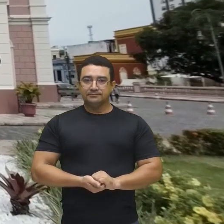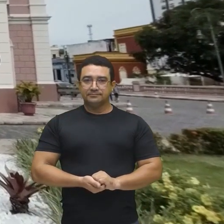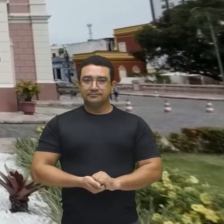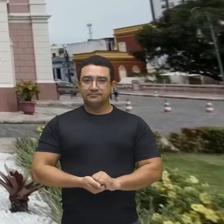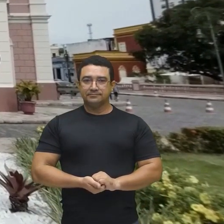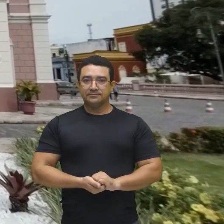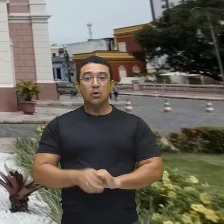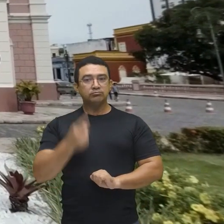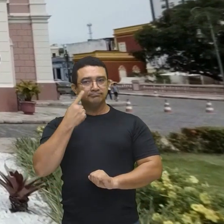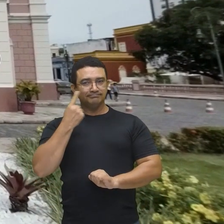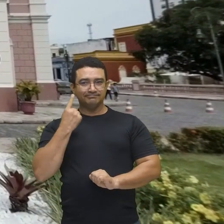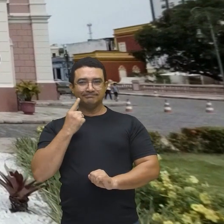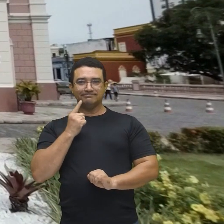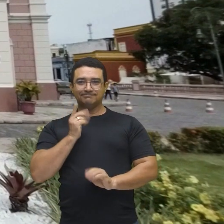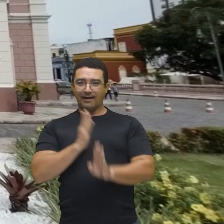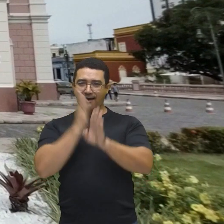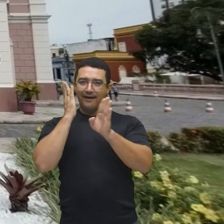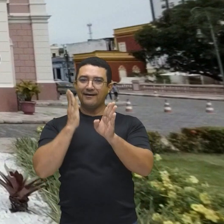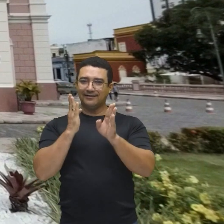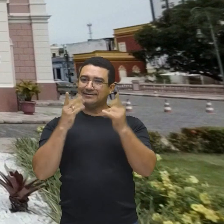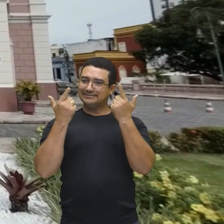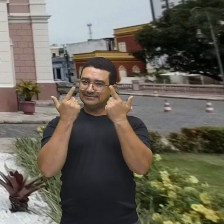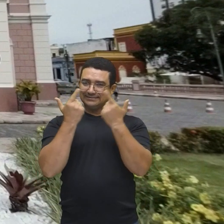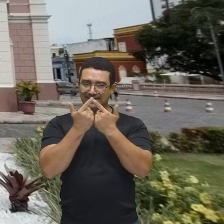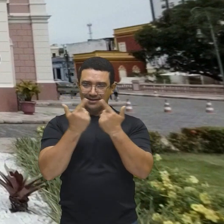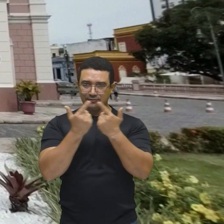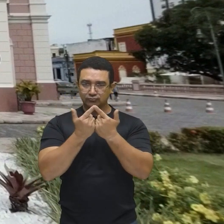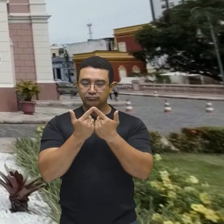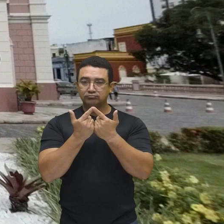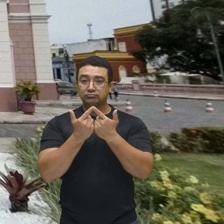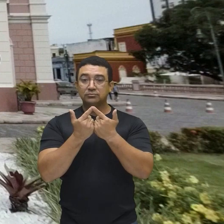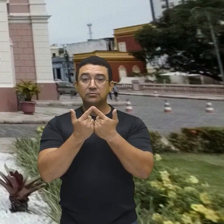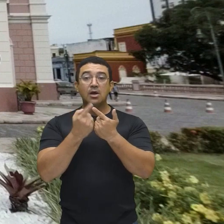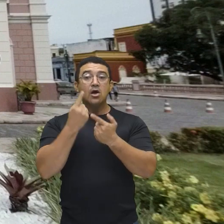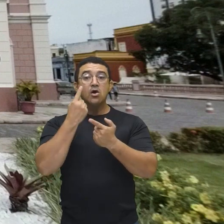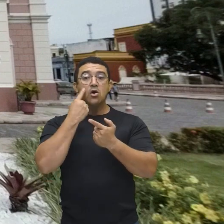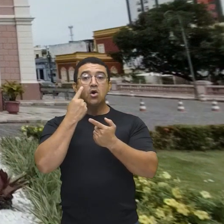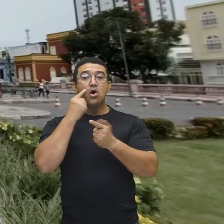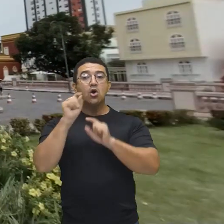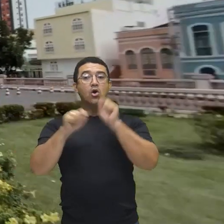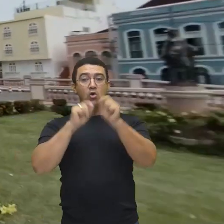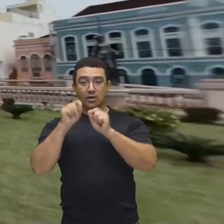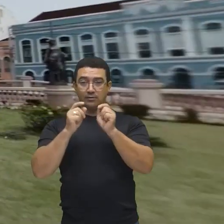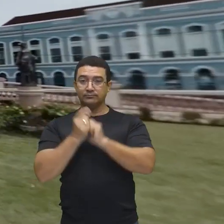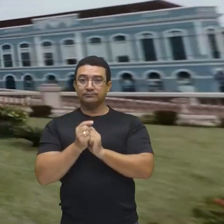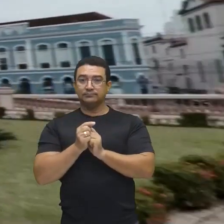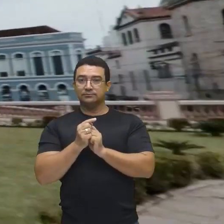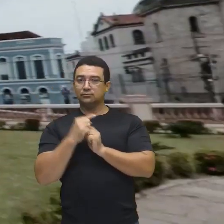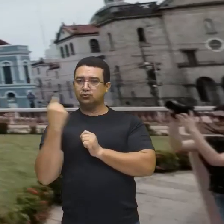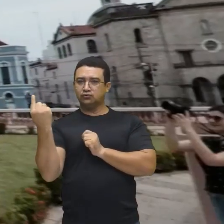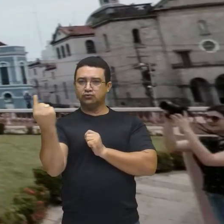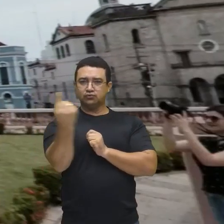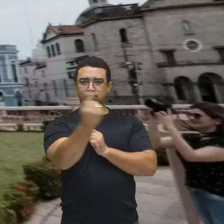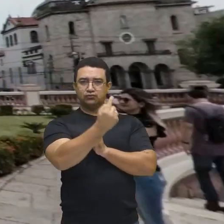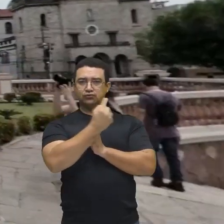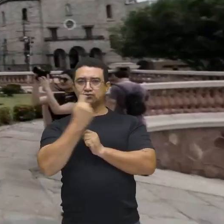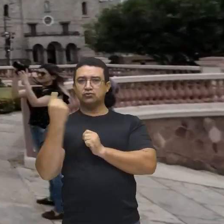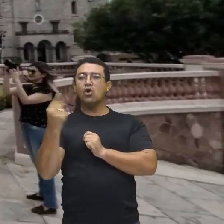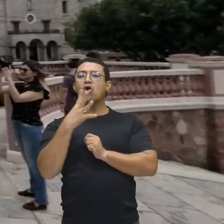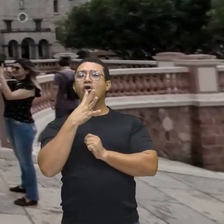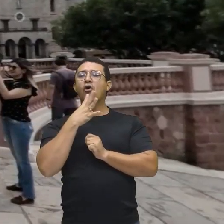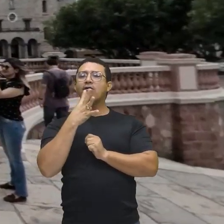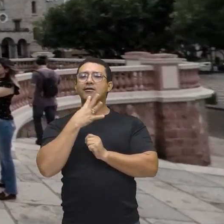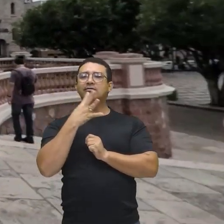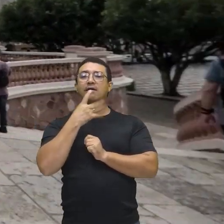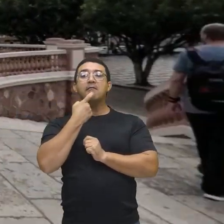no teatro, certo? E aí nós vamos fazer o quê? Vamos fazer um giro, né? Para vocês verem o que tem